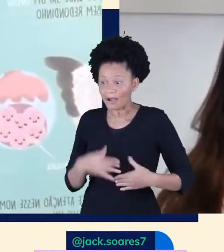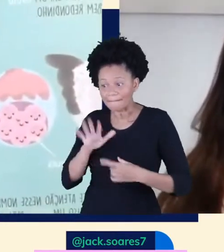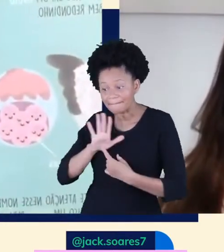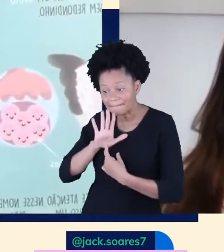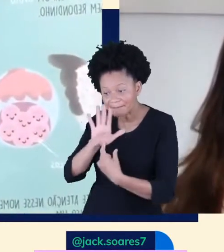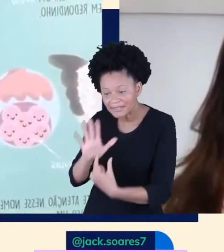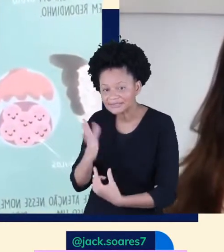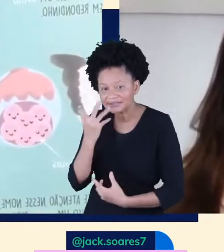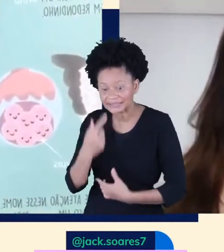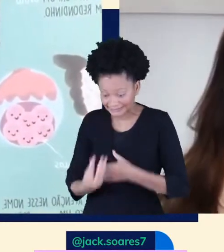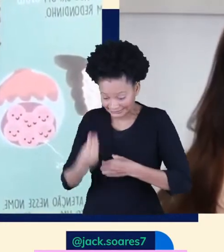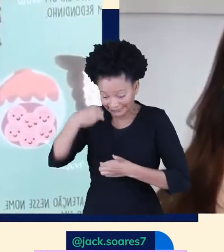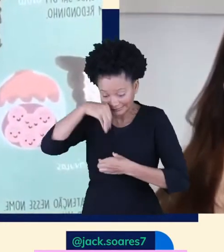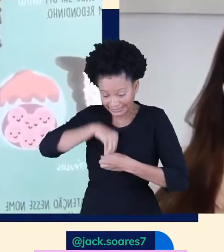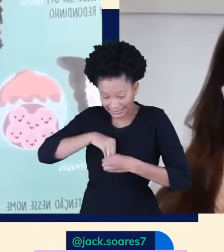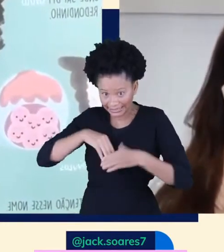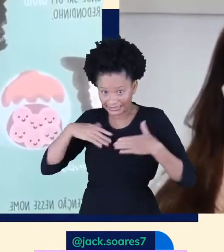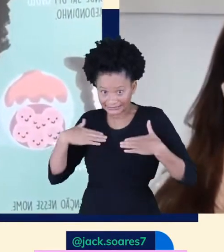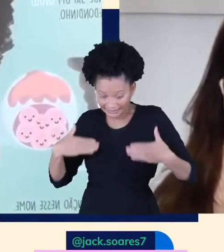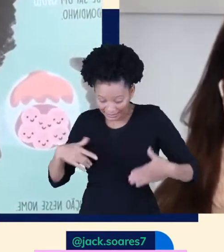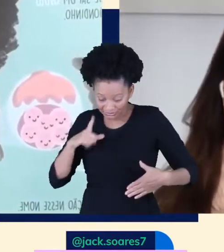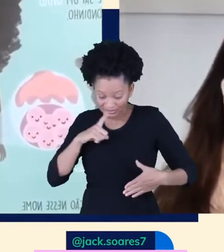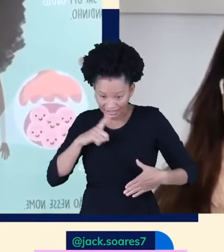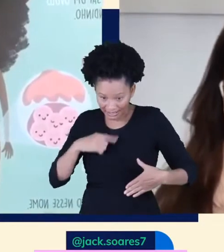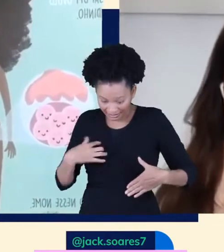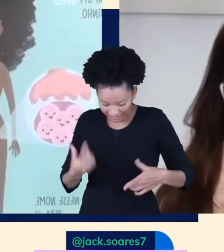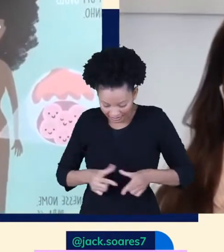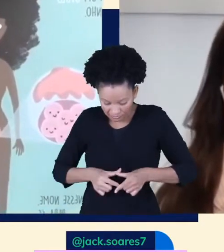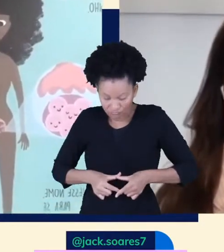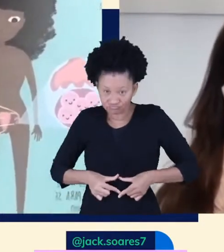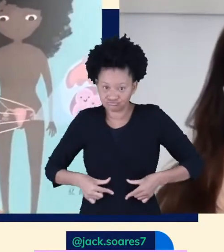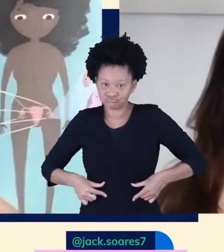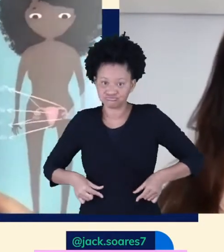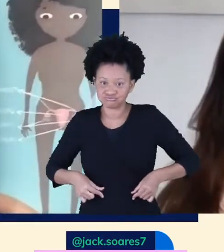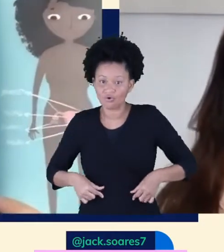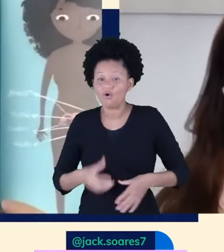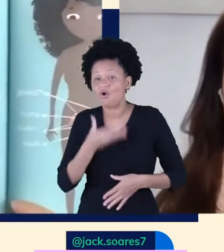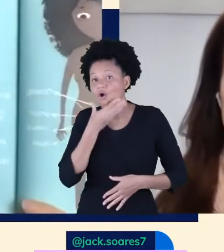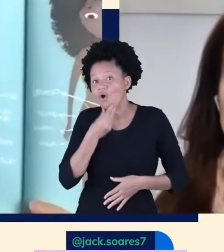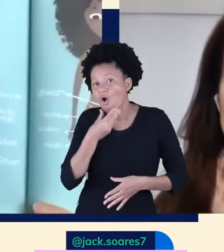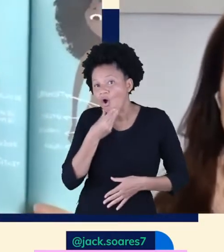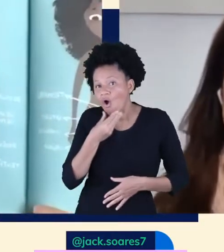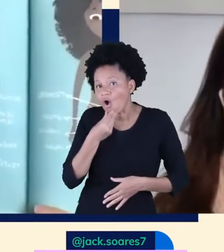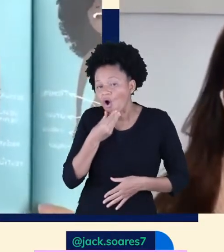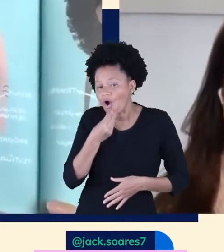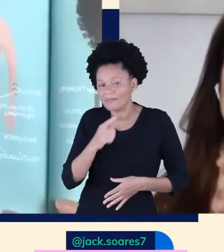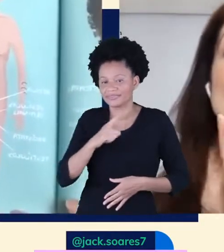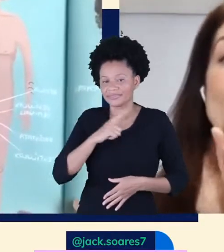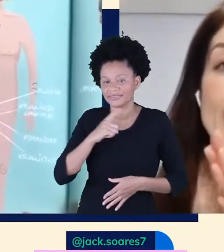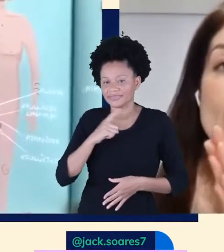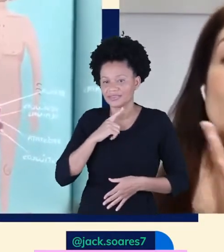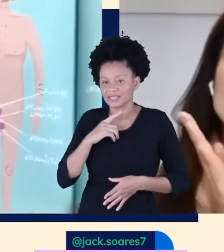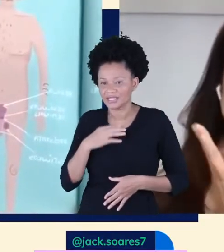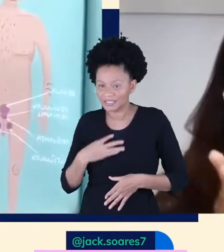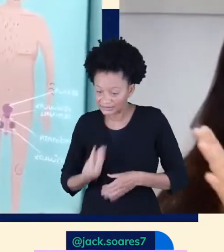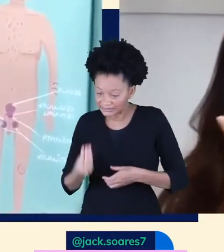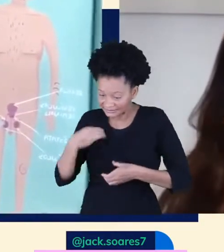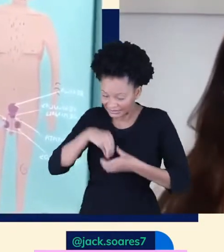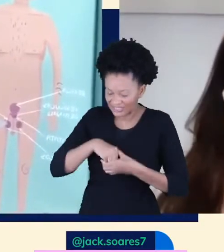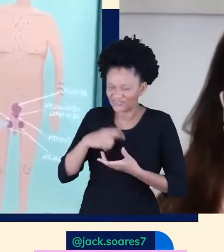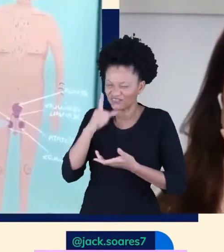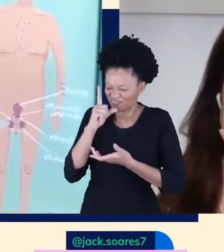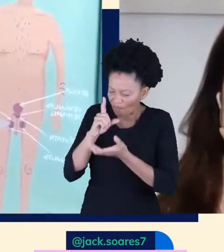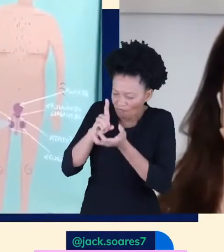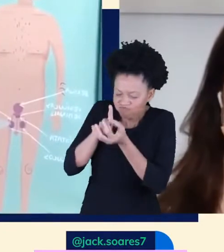Mostra para a criança, ó, lá dentro é assim, você tem isso, né? Ó, lá do menino também, olha como é que é, o que tem dentro do